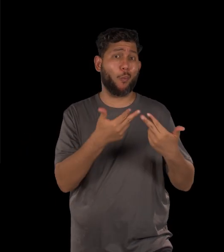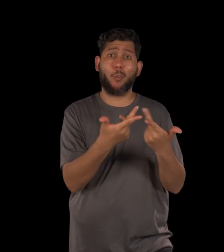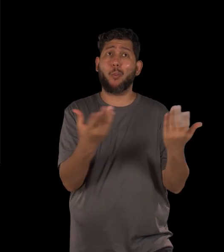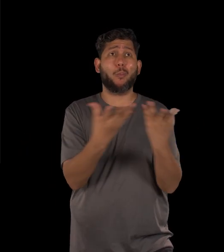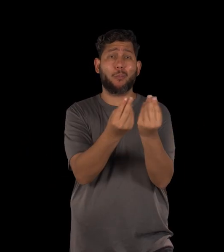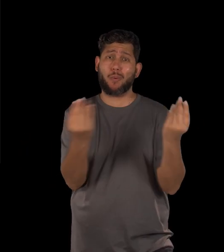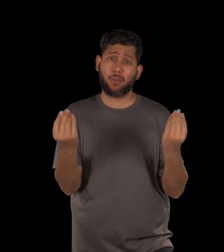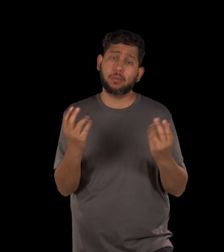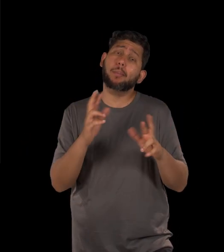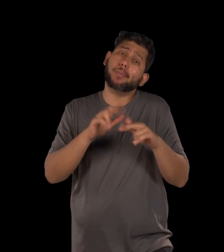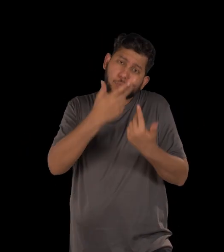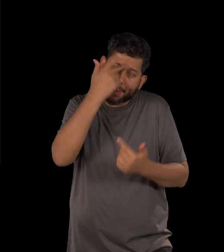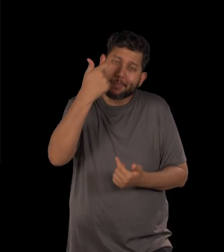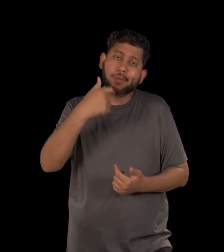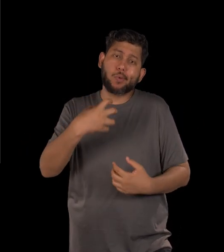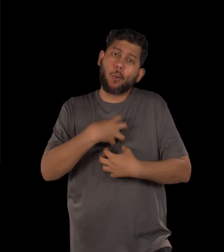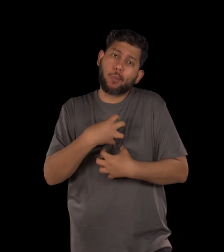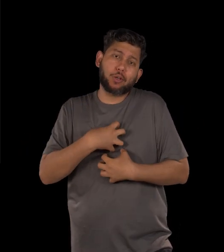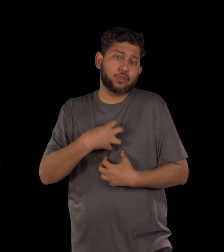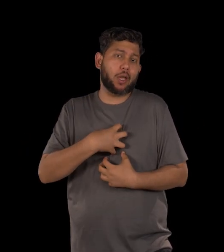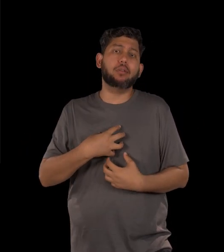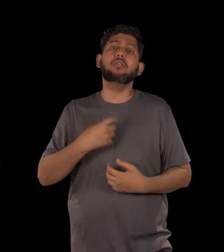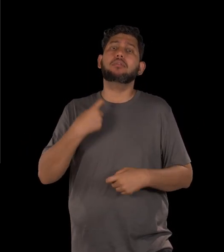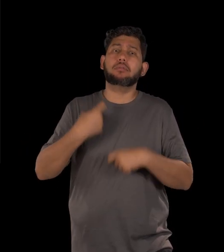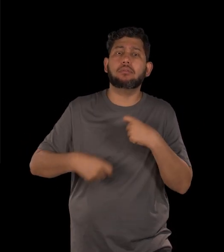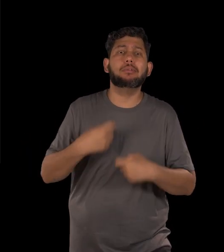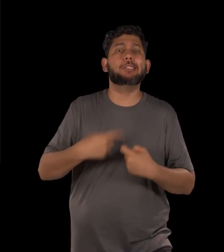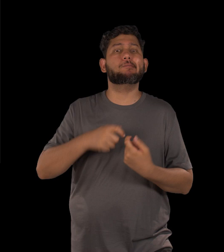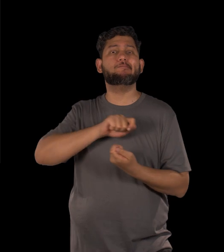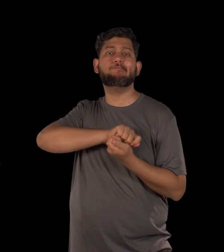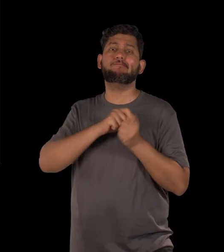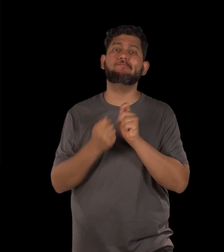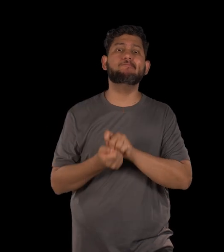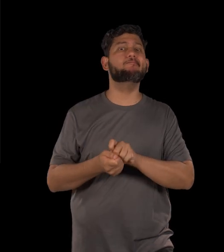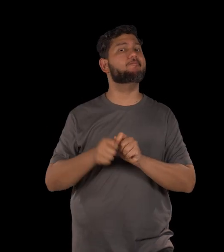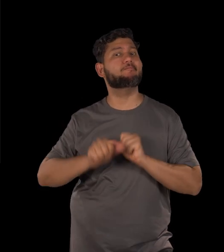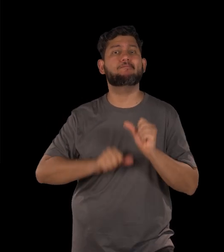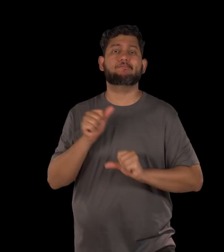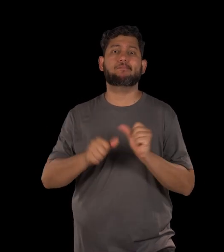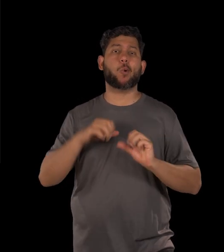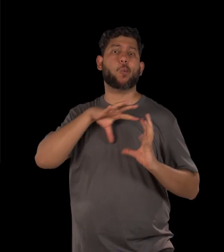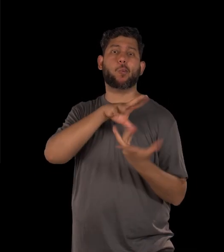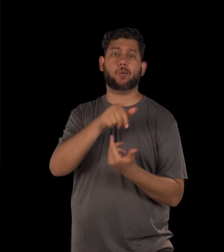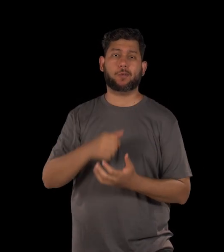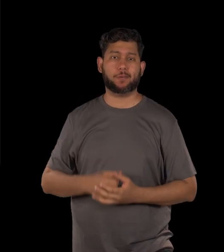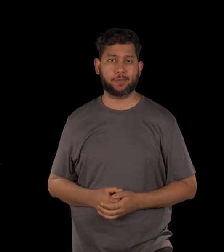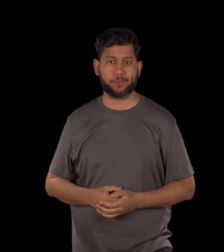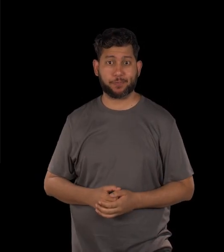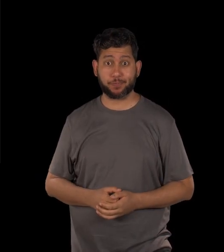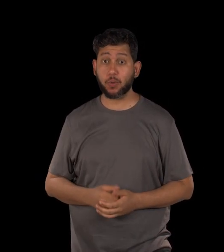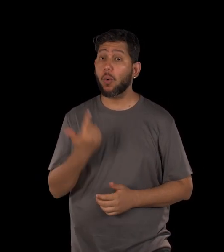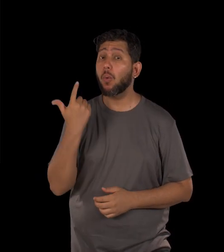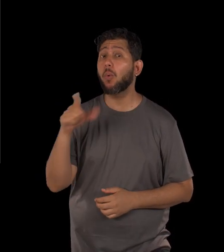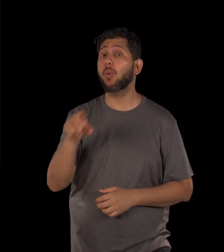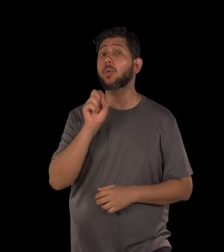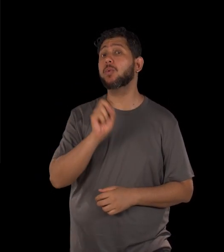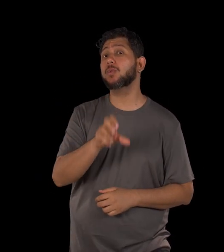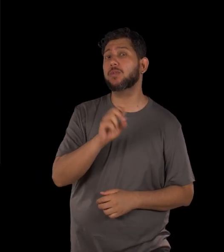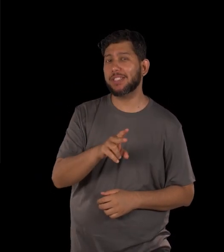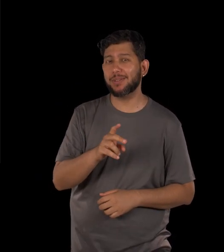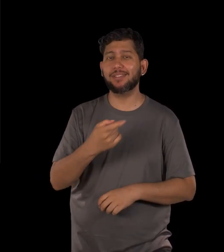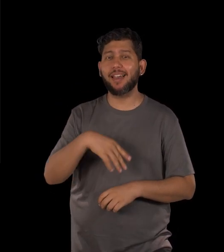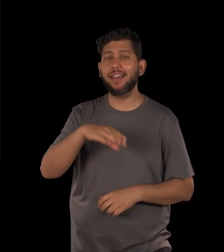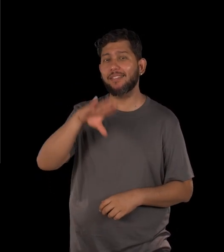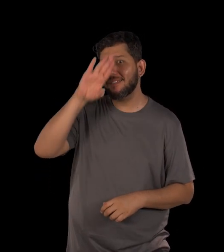e sexuais de muitas pessoas em todo o mundo. Outro vírus que continua a assustar é o da febre amarela,